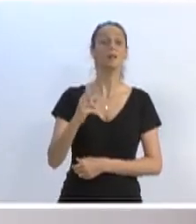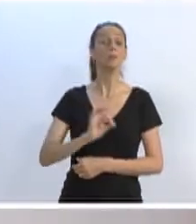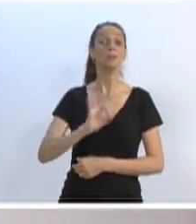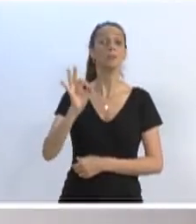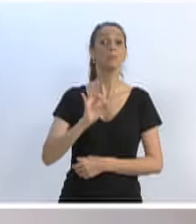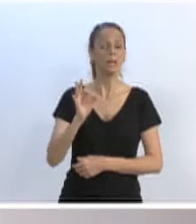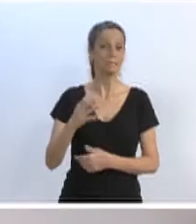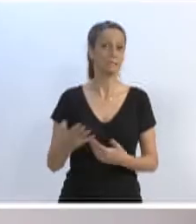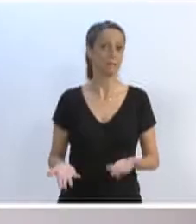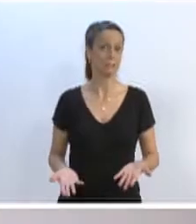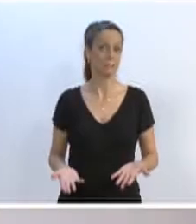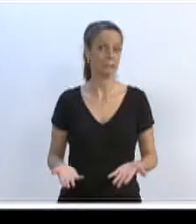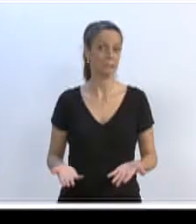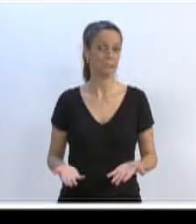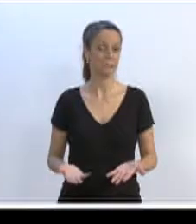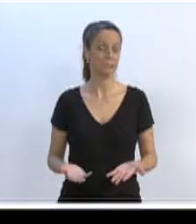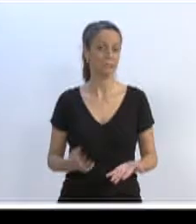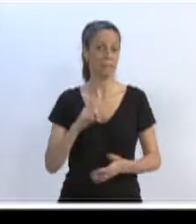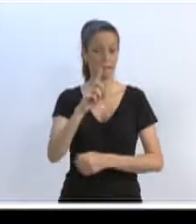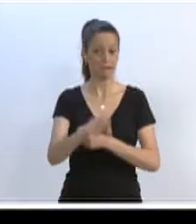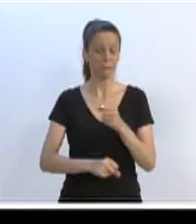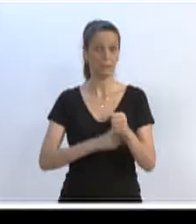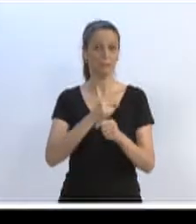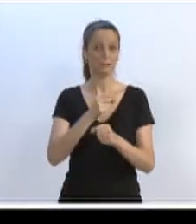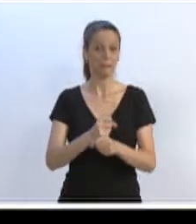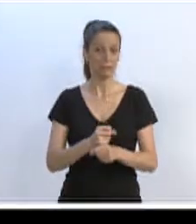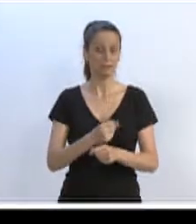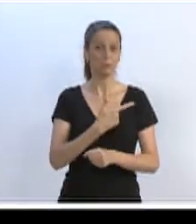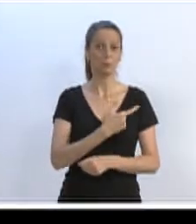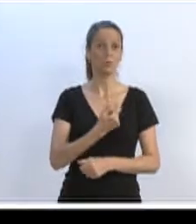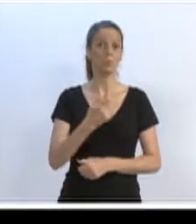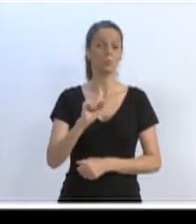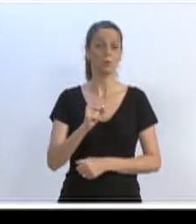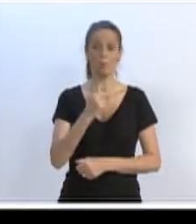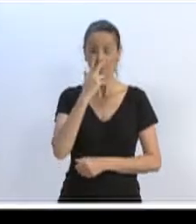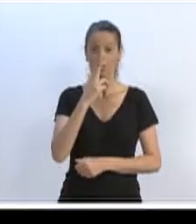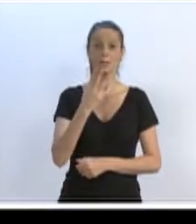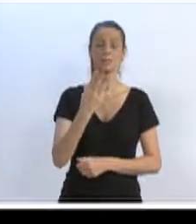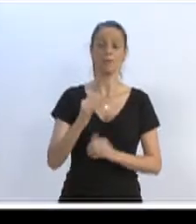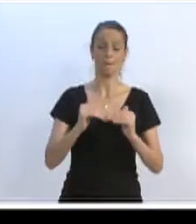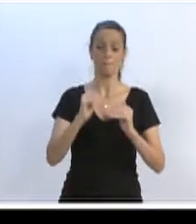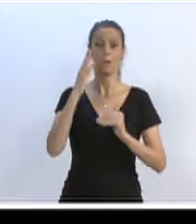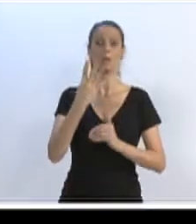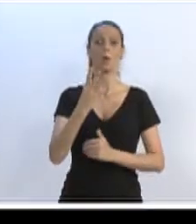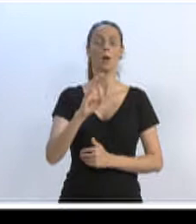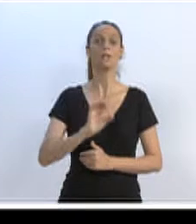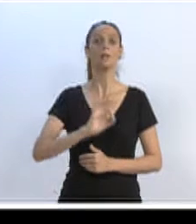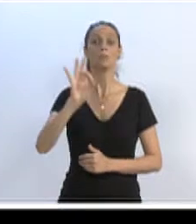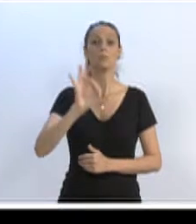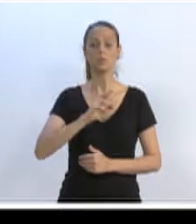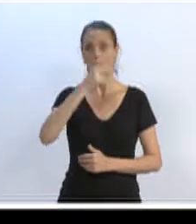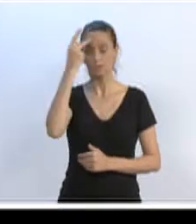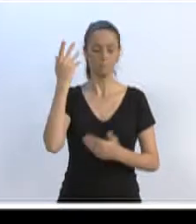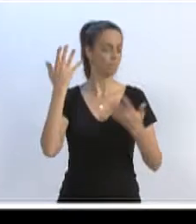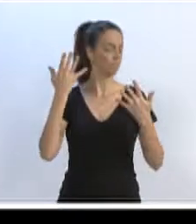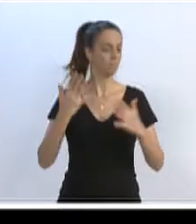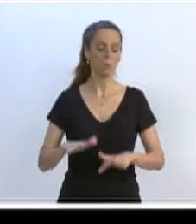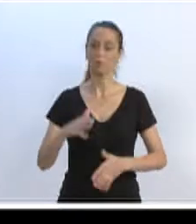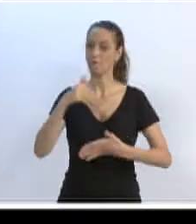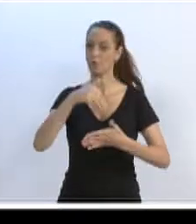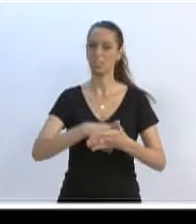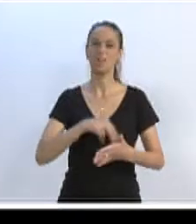32%. E agora, gente, para 2018 é para passar de 40%. Vocês sabem o que é isso para o município de